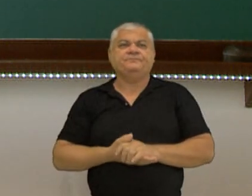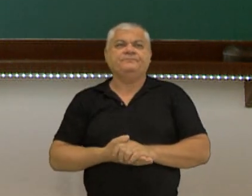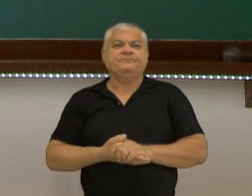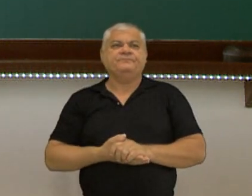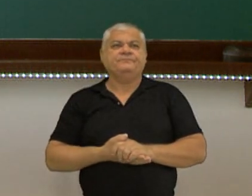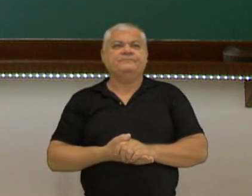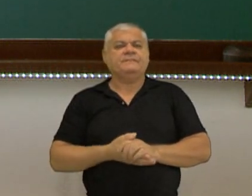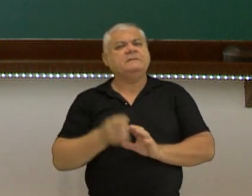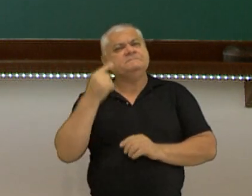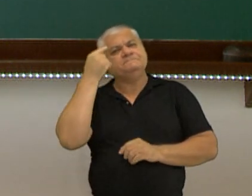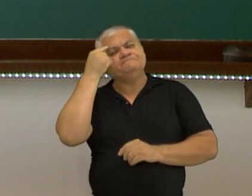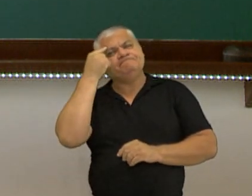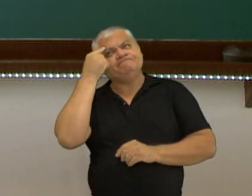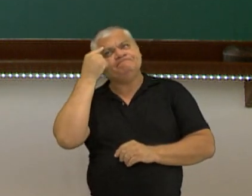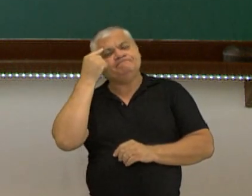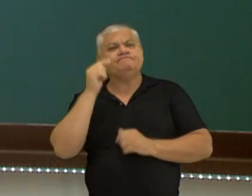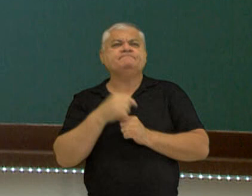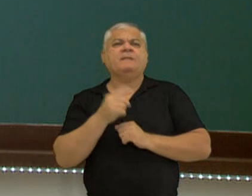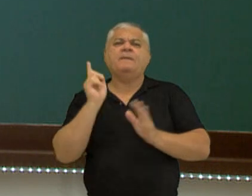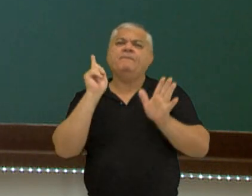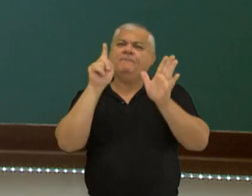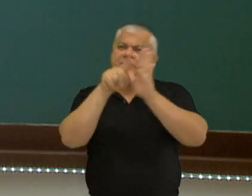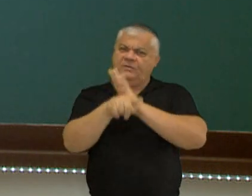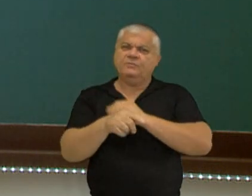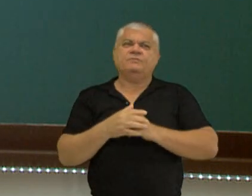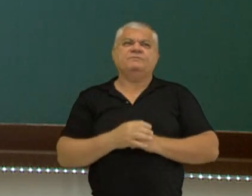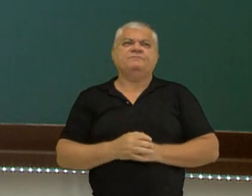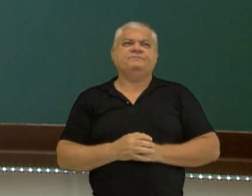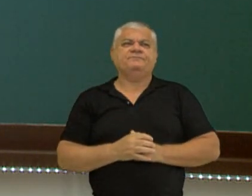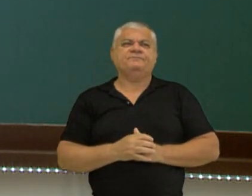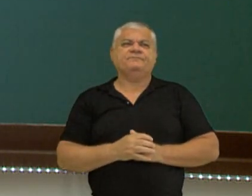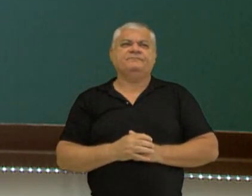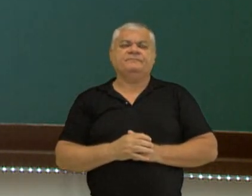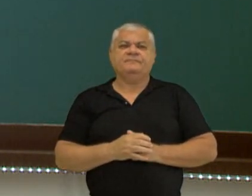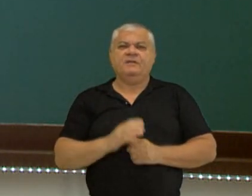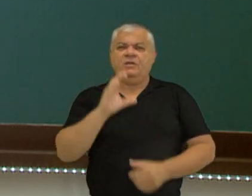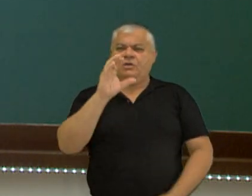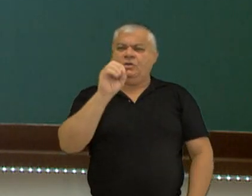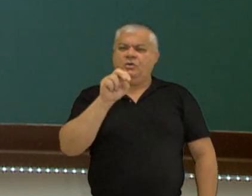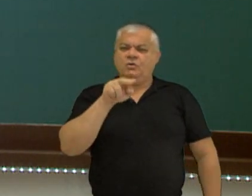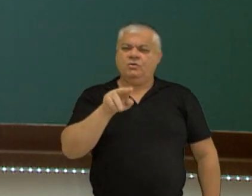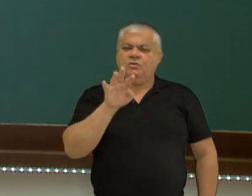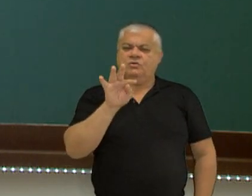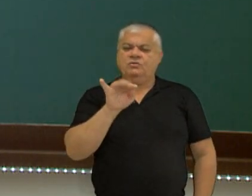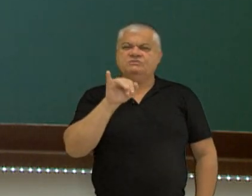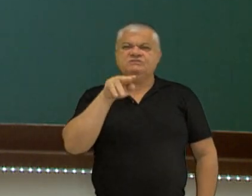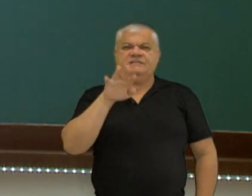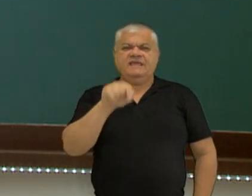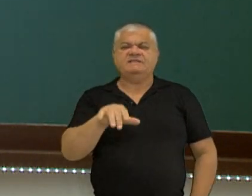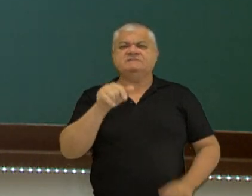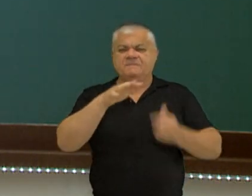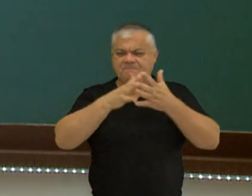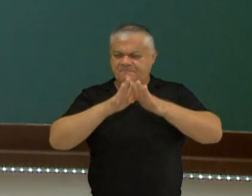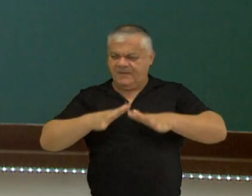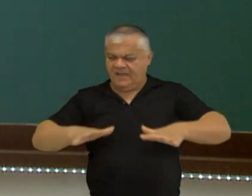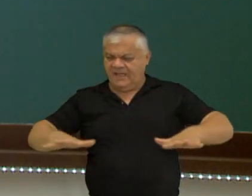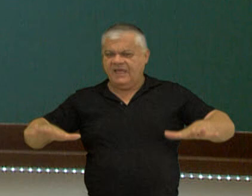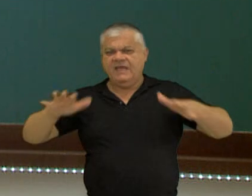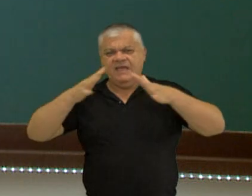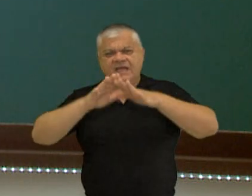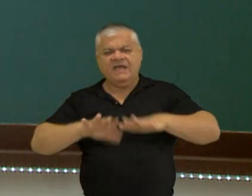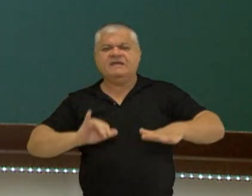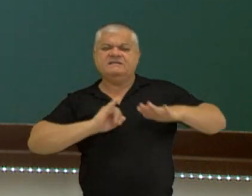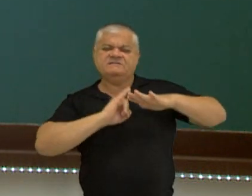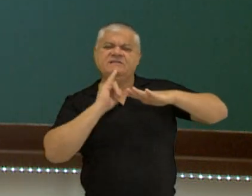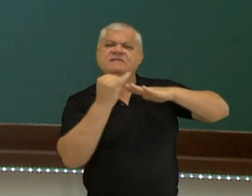aí, pensando nisso, a gente pergunta para vocês: continentes, oceanos, mares,